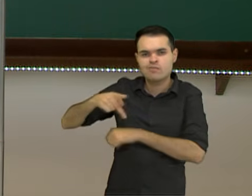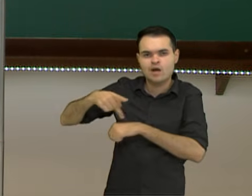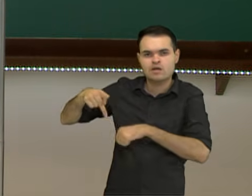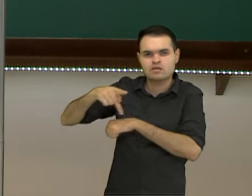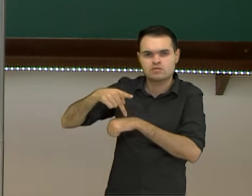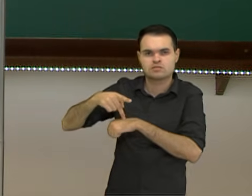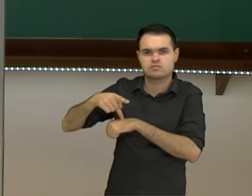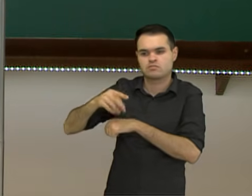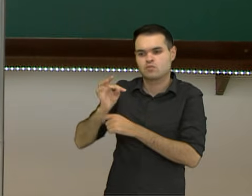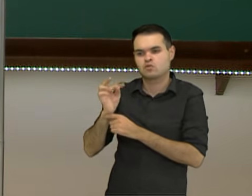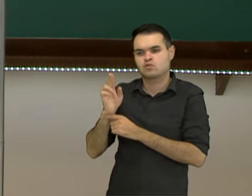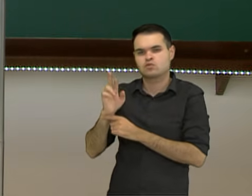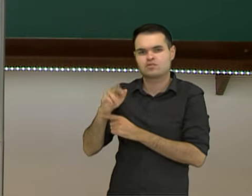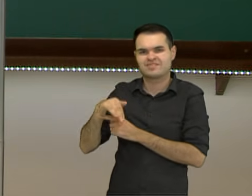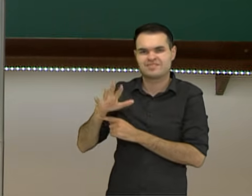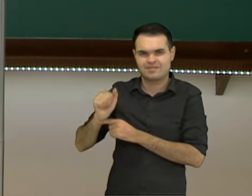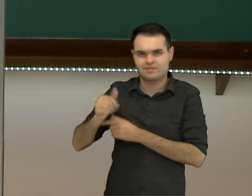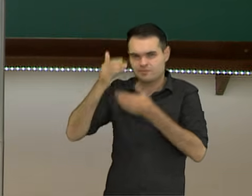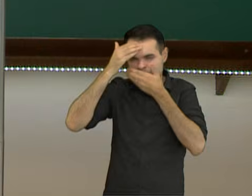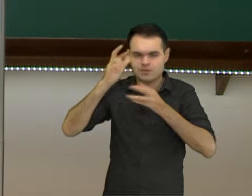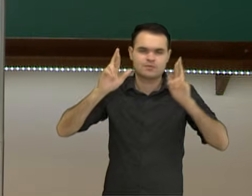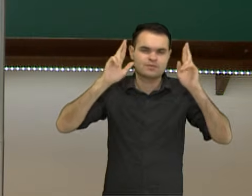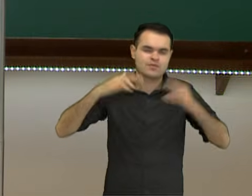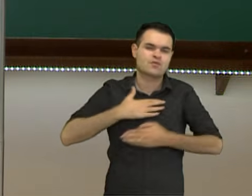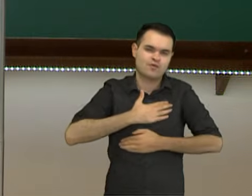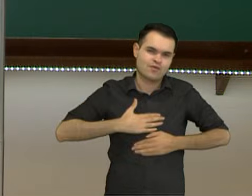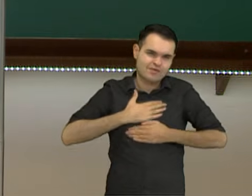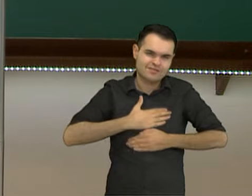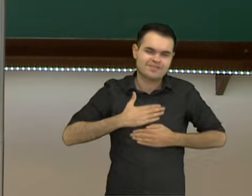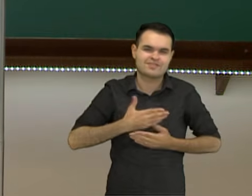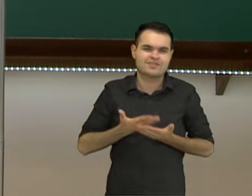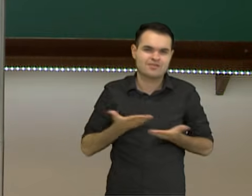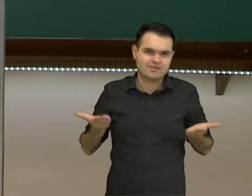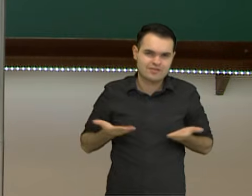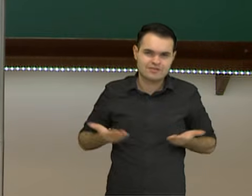na Idade Média. Espero que vocês tenham gostado